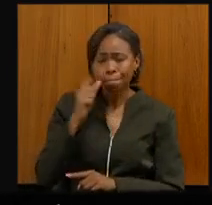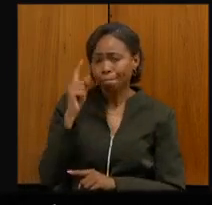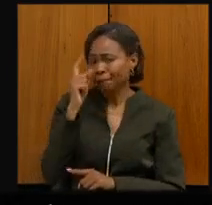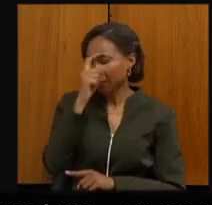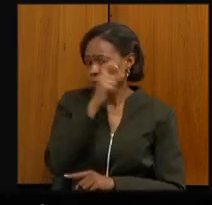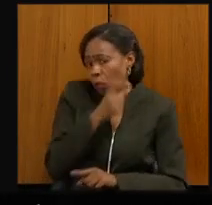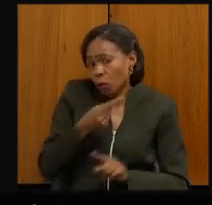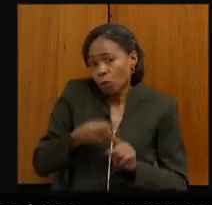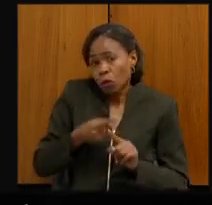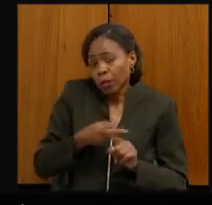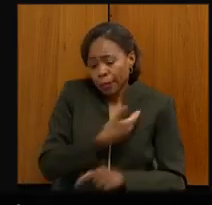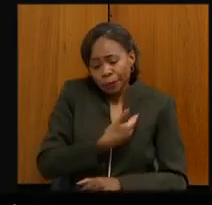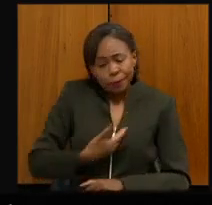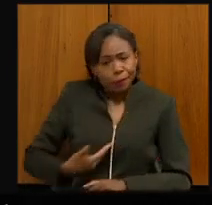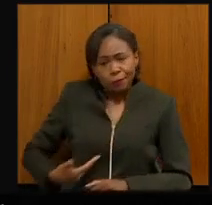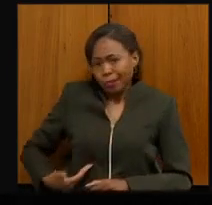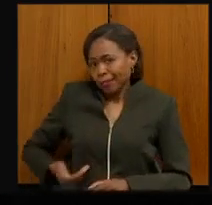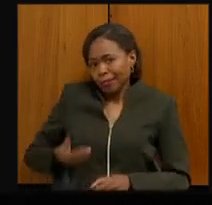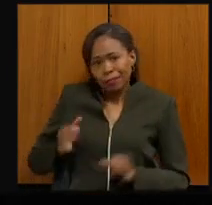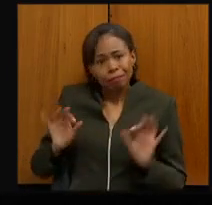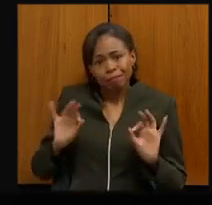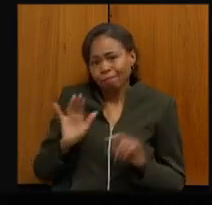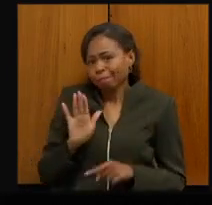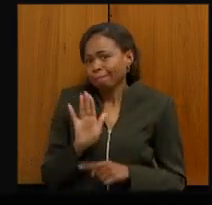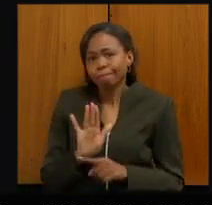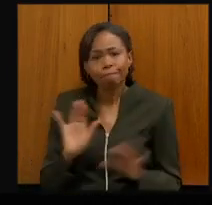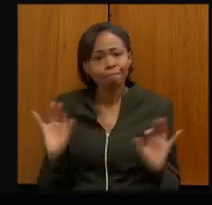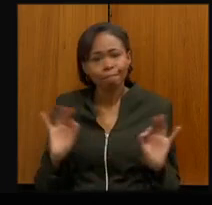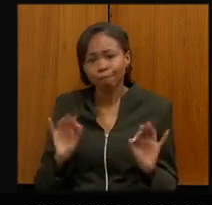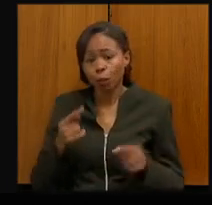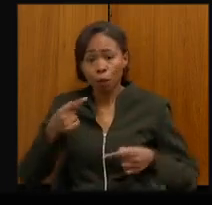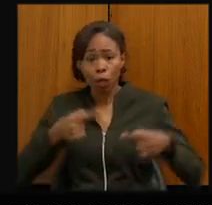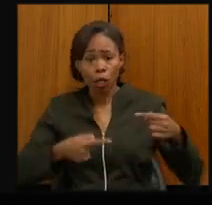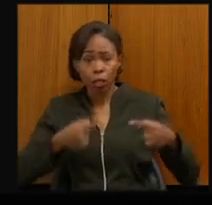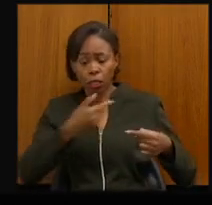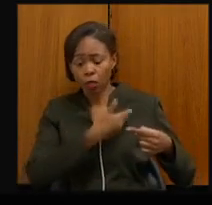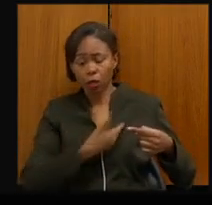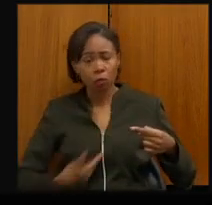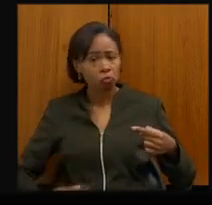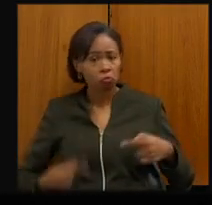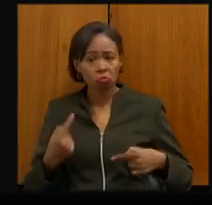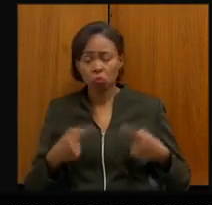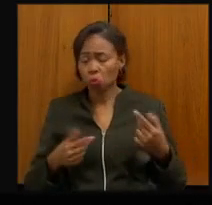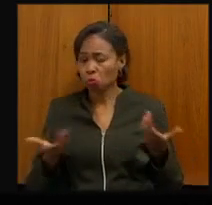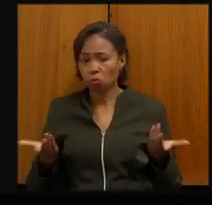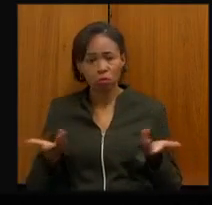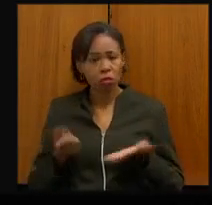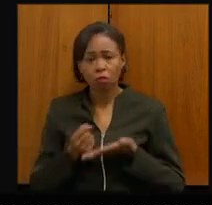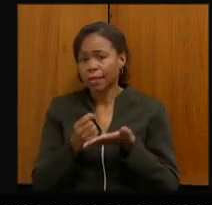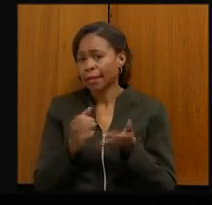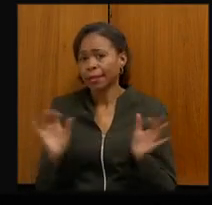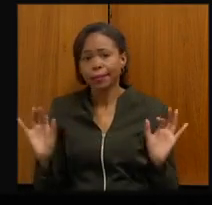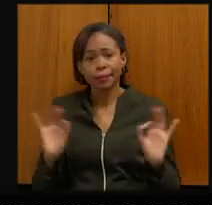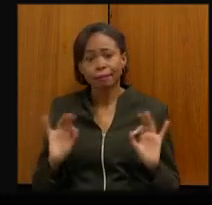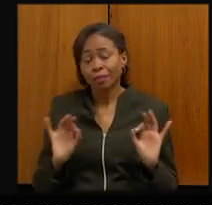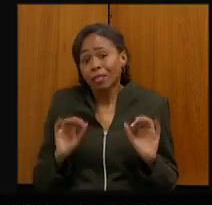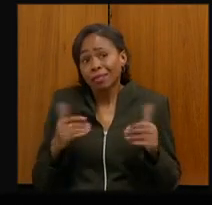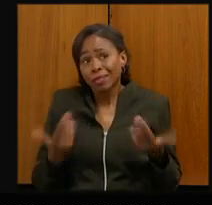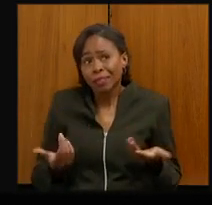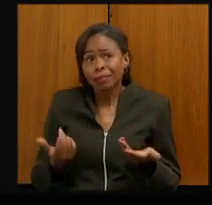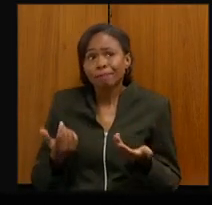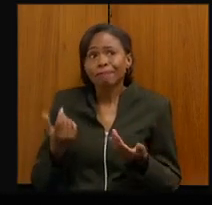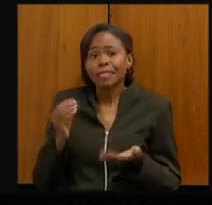das suas políticas os seus políticas públicas e a demanda é muito grande